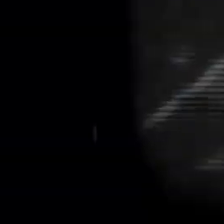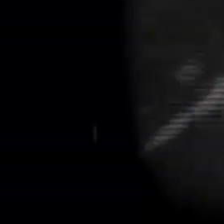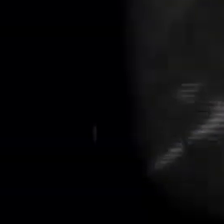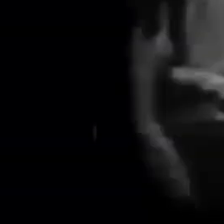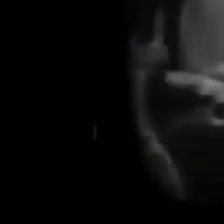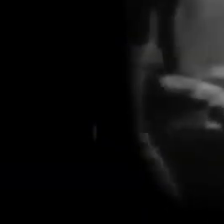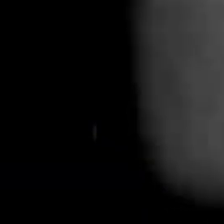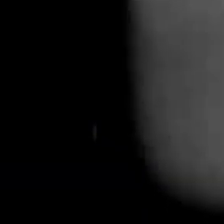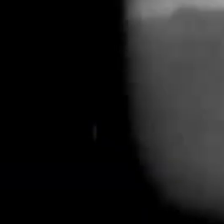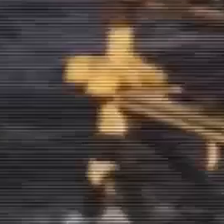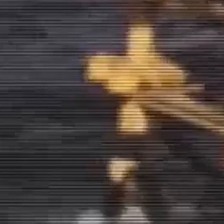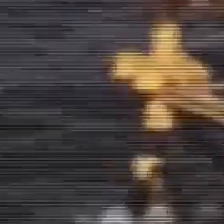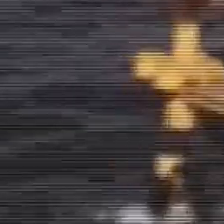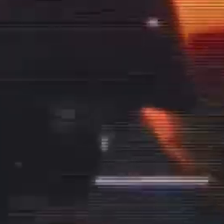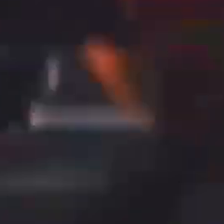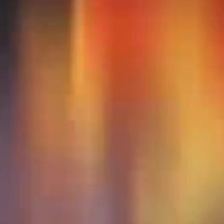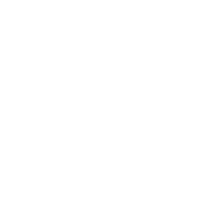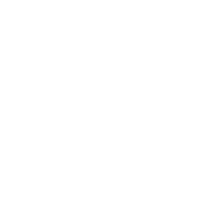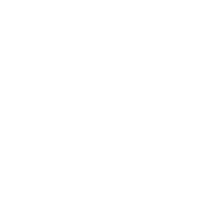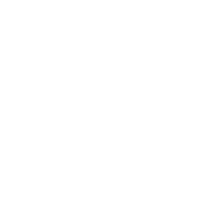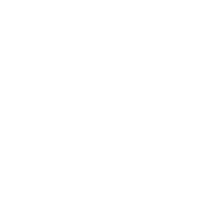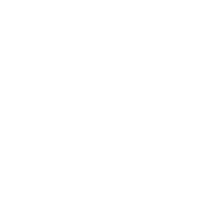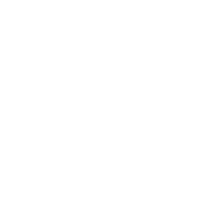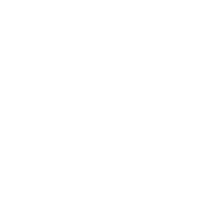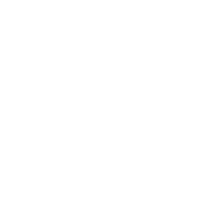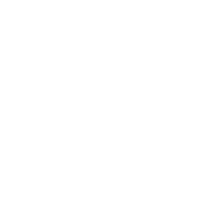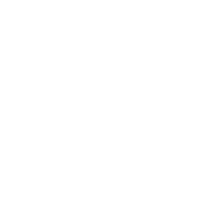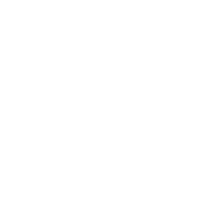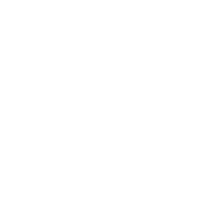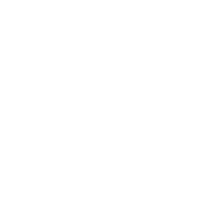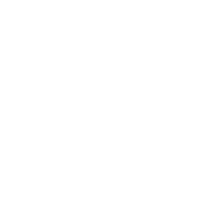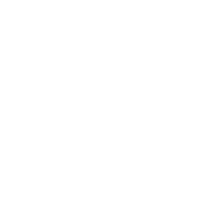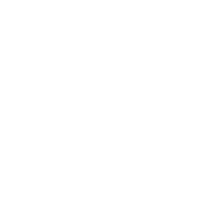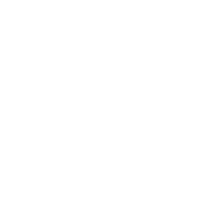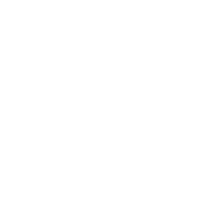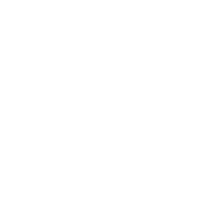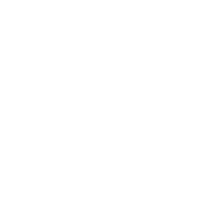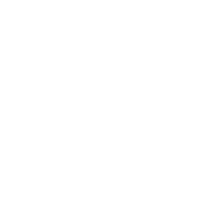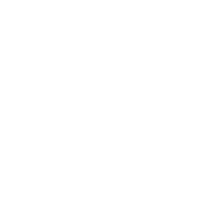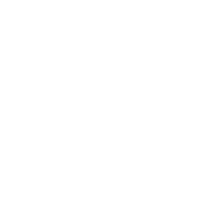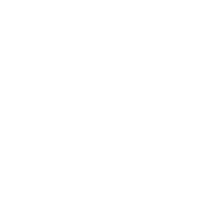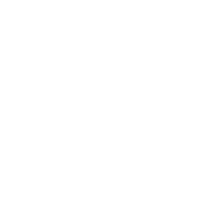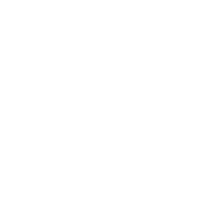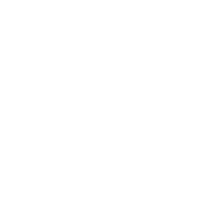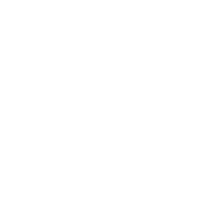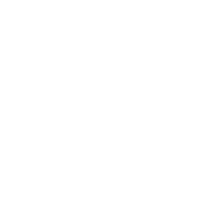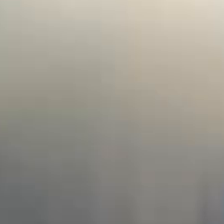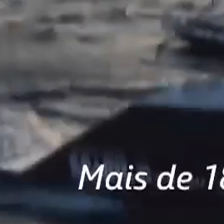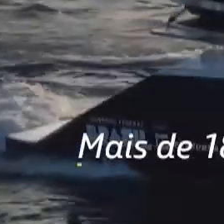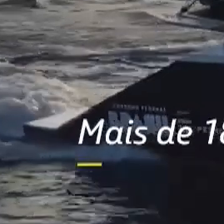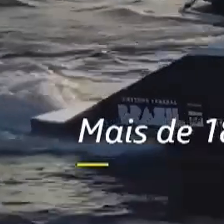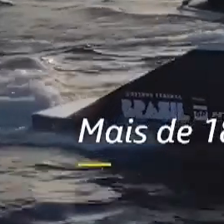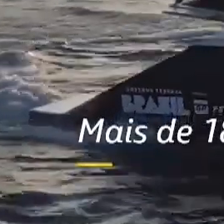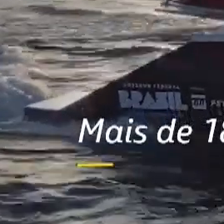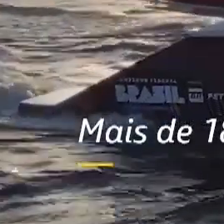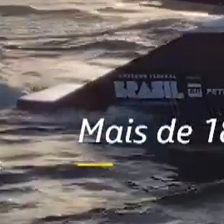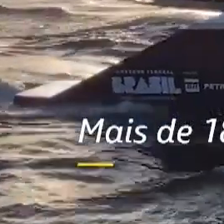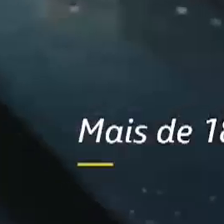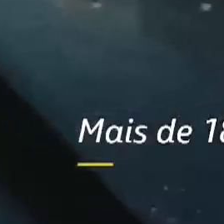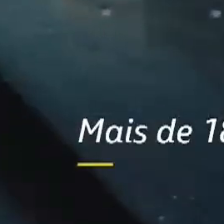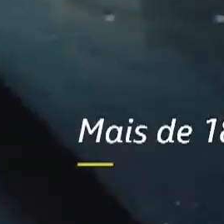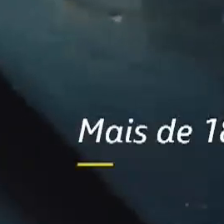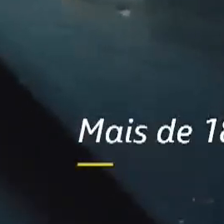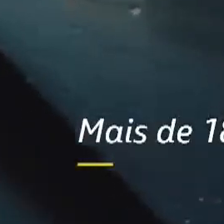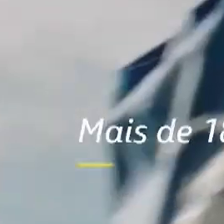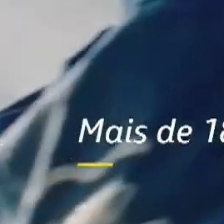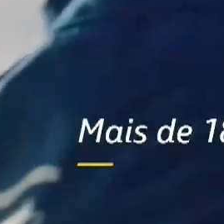Sabe quem está fazendo 70 anos? A Petrobras, sempre apoiando projetos de proteção ambiental. Porque quando a gente